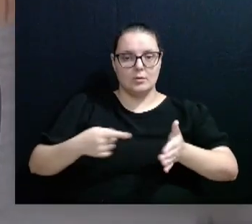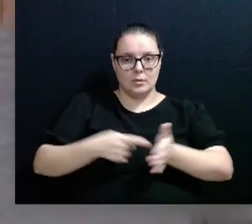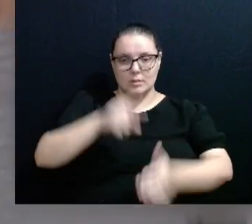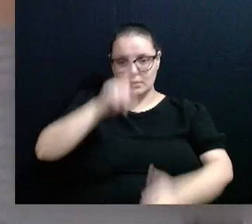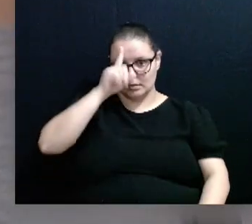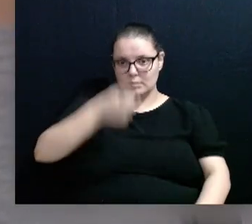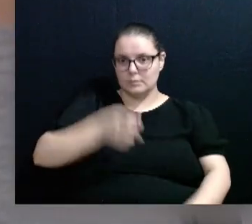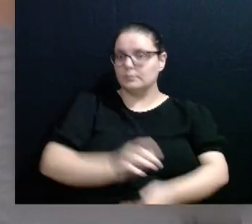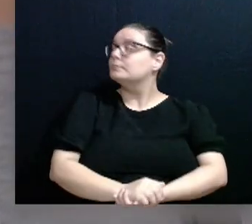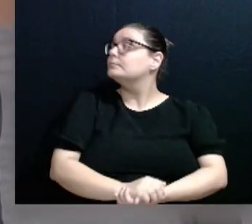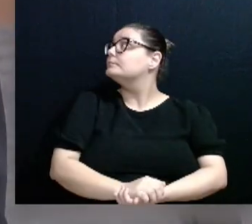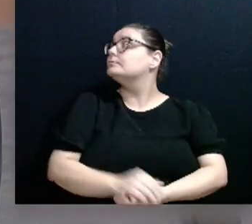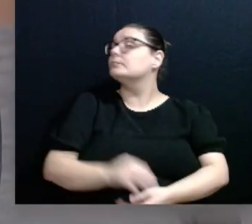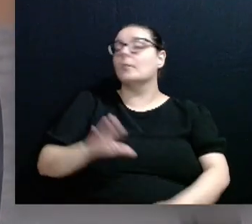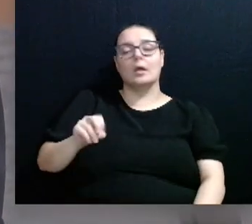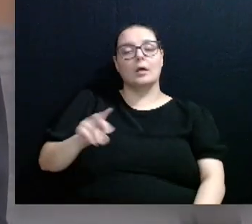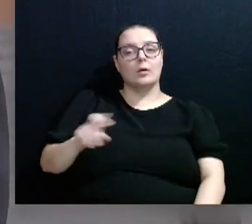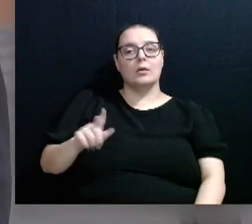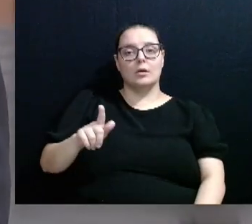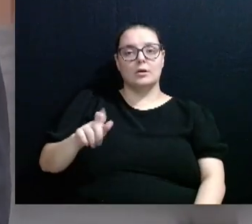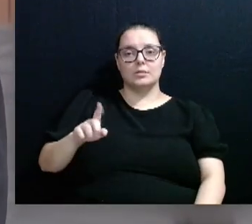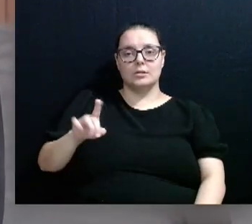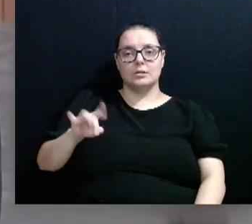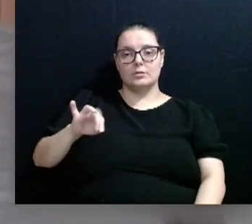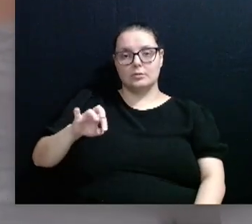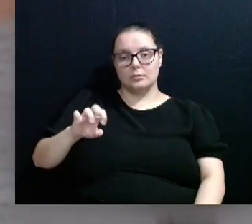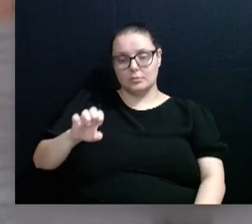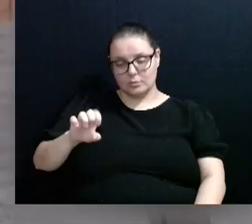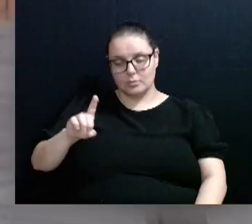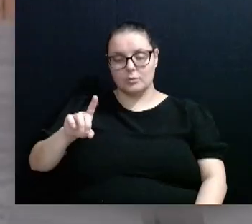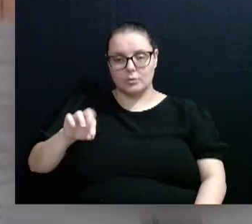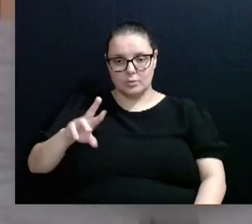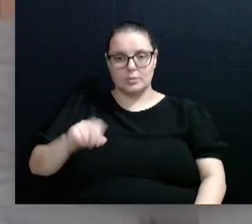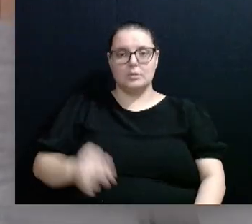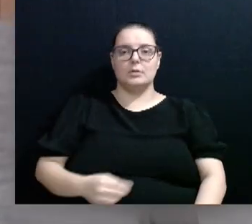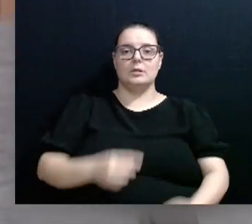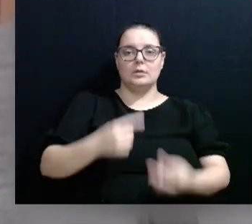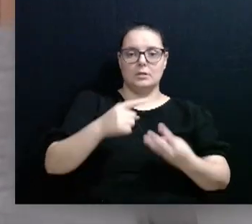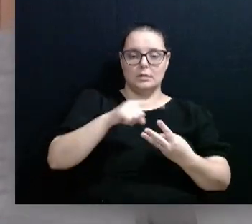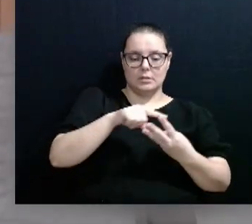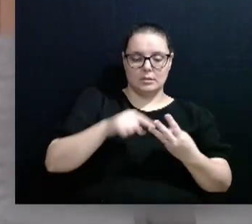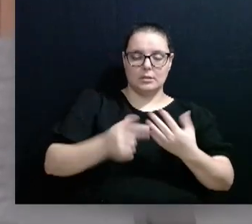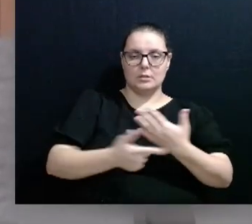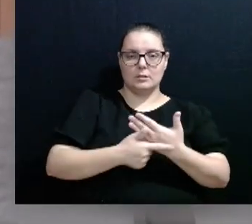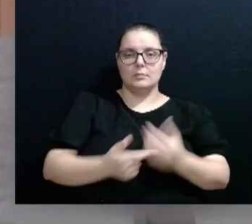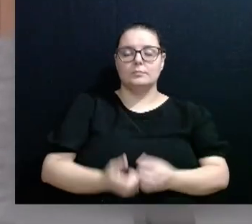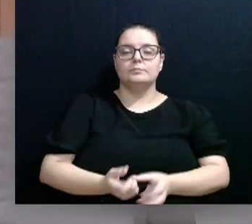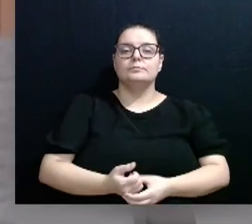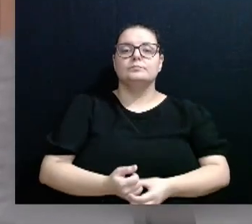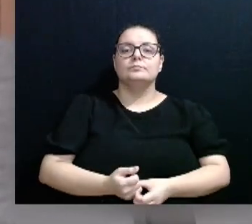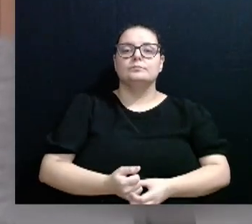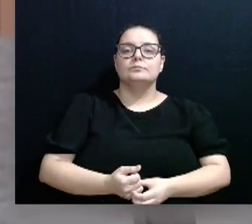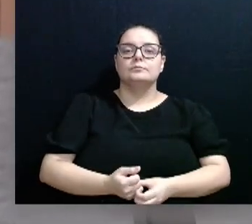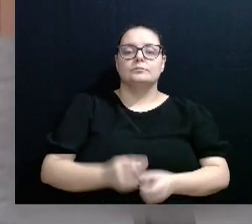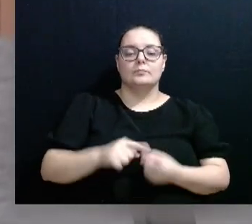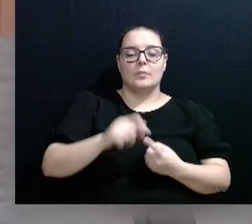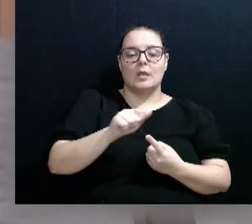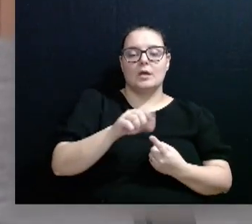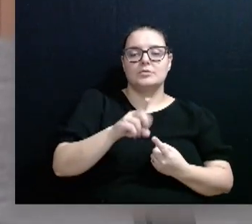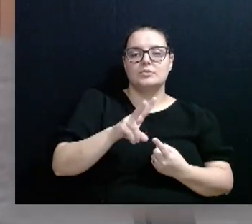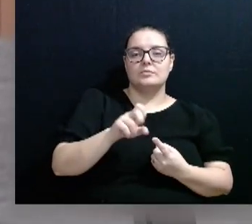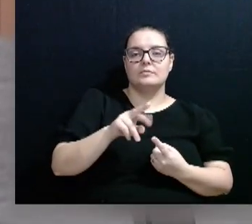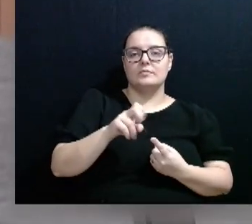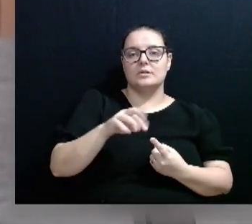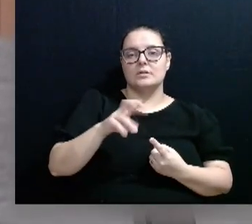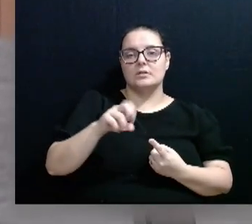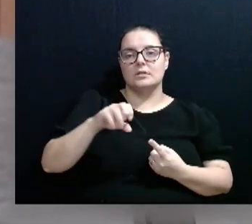corregedoria ela tem 3 papéis, ou ela dá uma advertência na pessoa, ou ela punir a pessoa. No caso